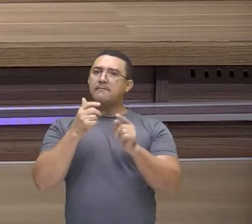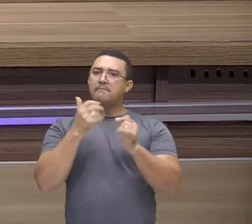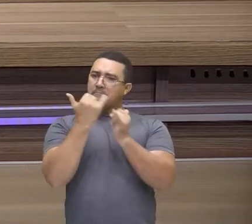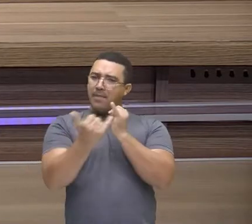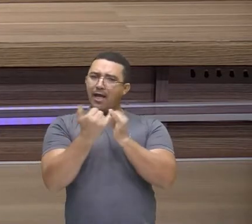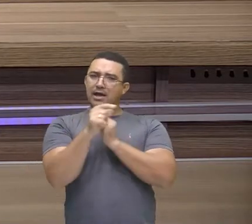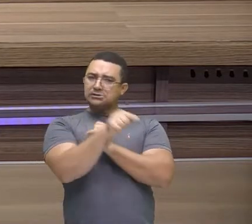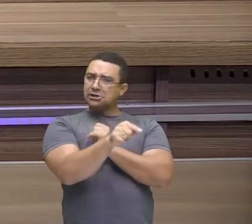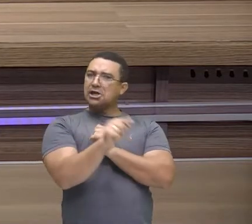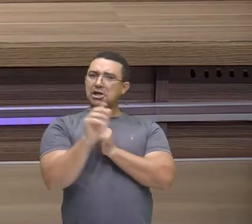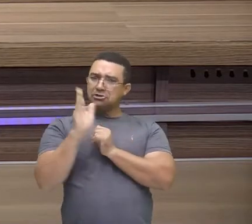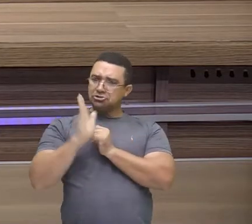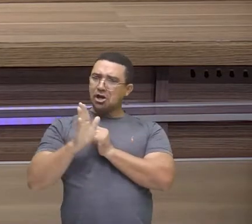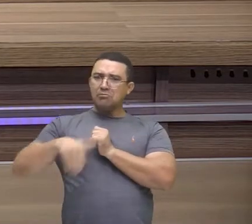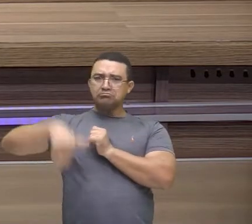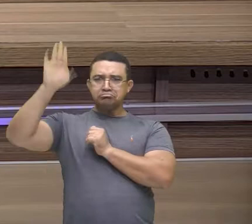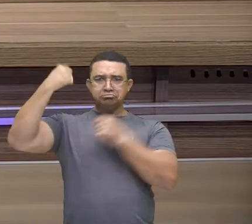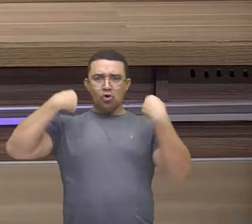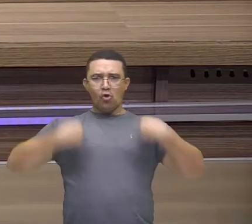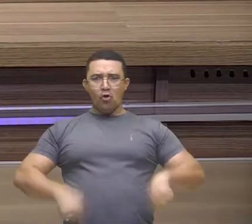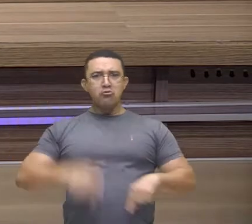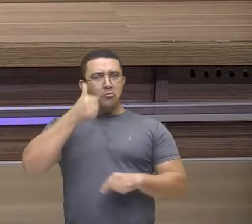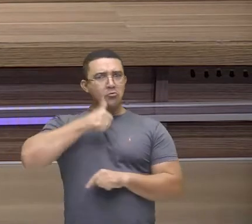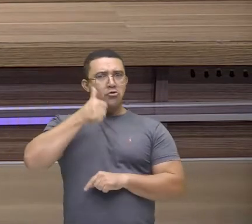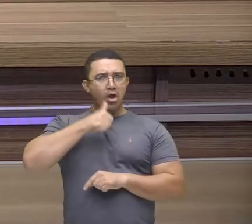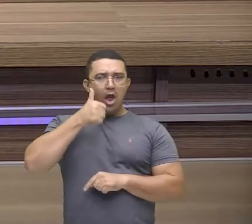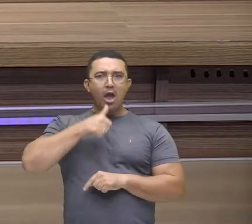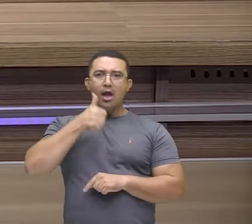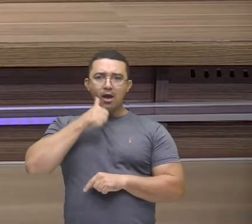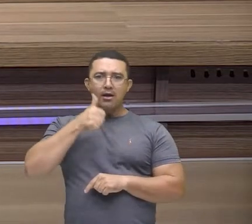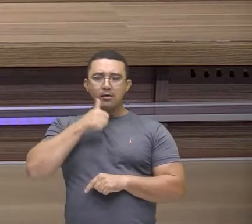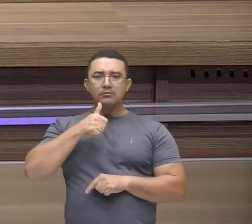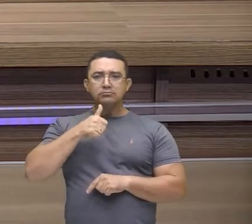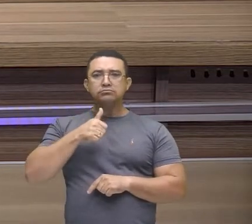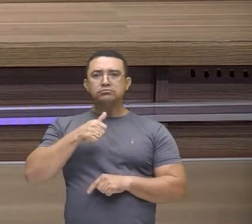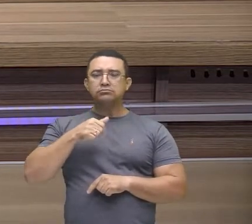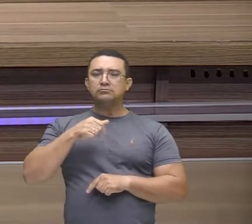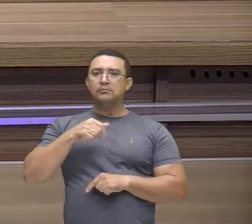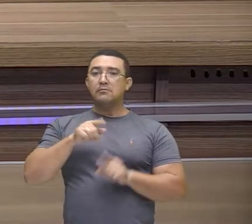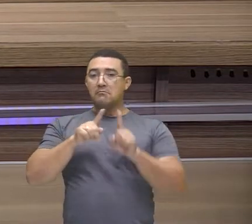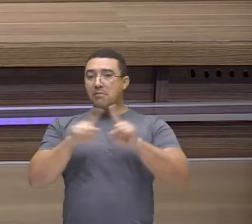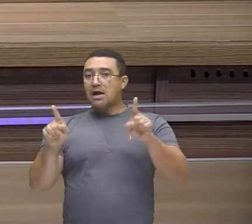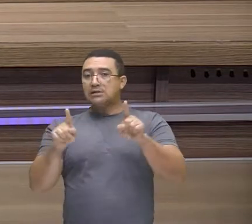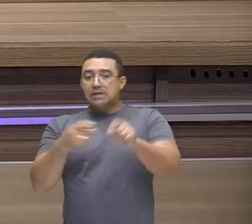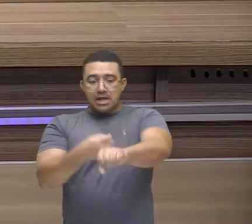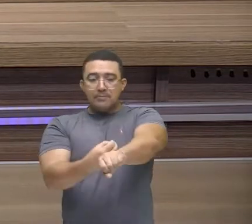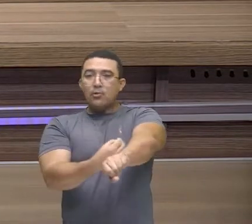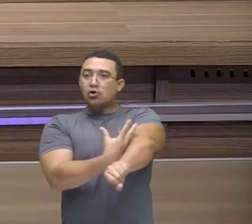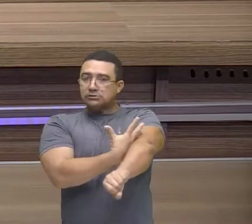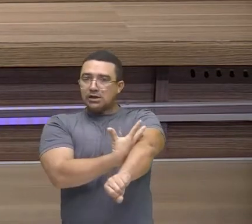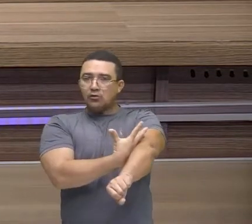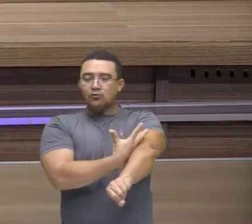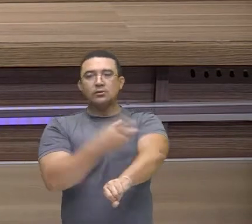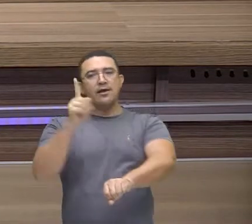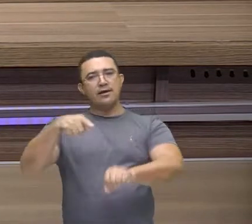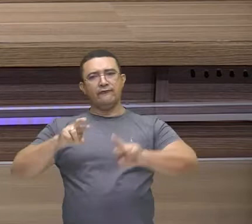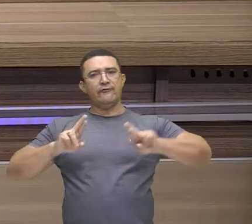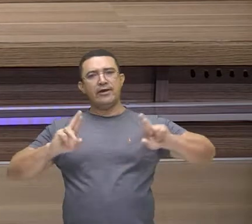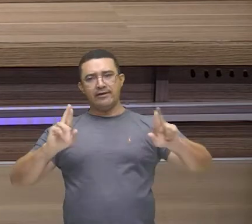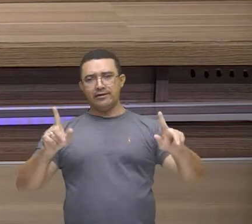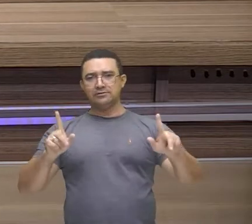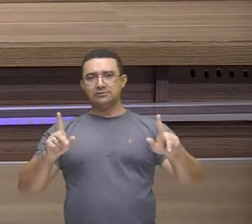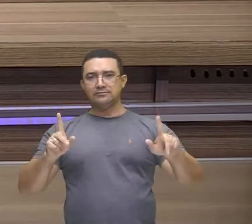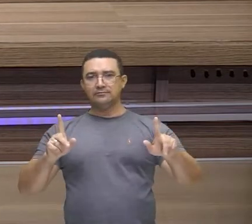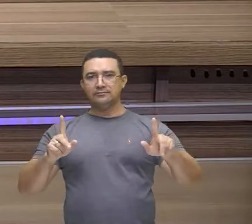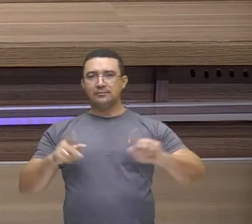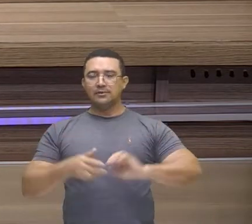está desenvolvida fisicamente, mas emocionalmente, eles têm um fator fundamental, que é a